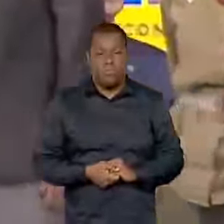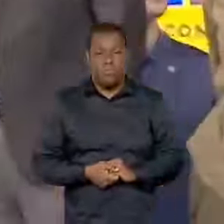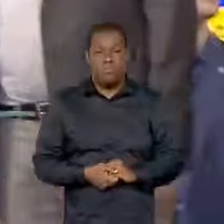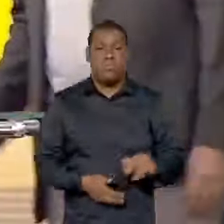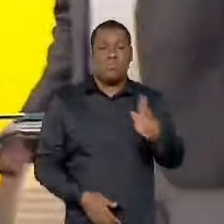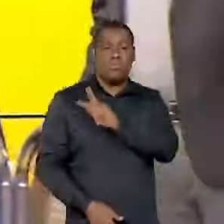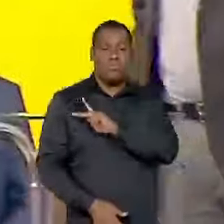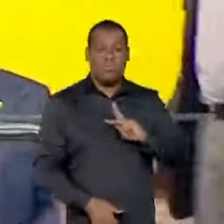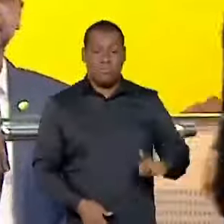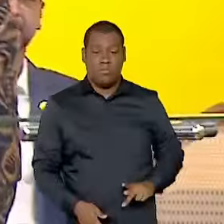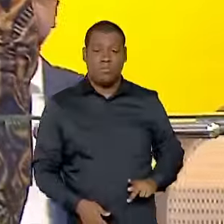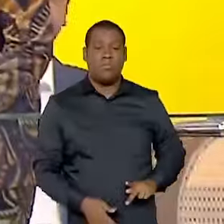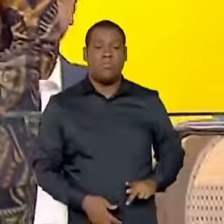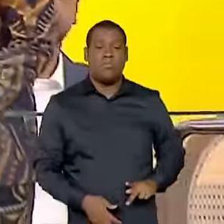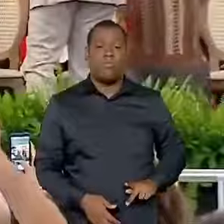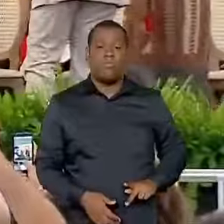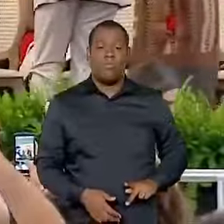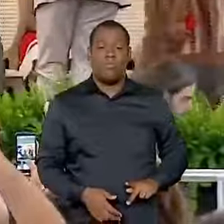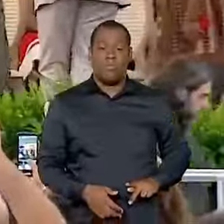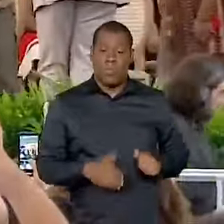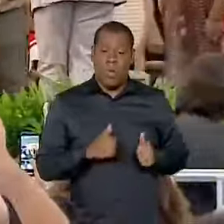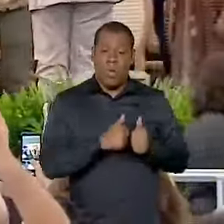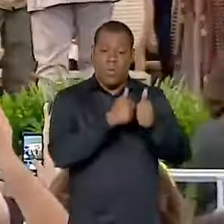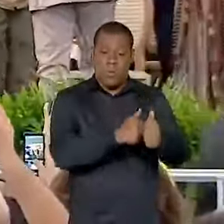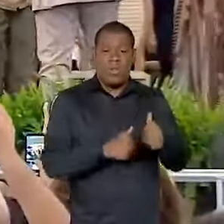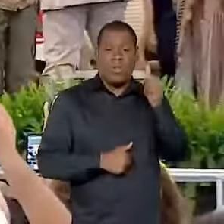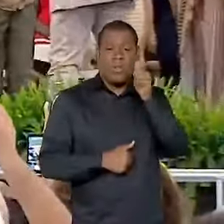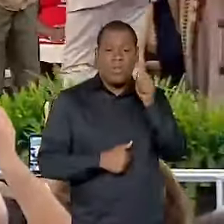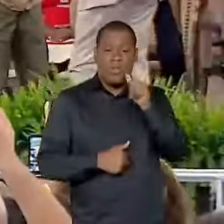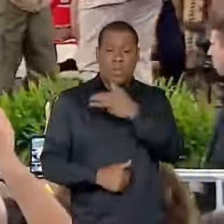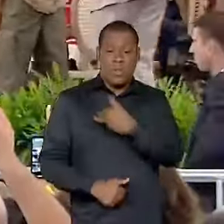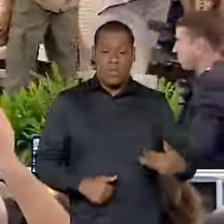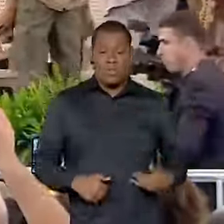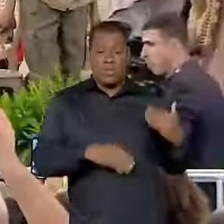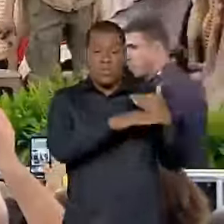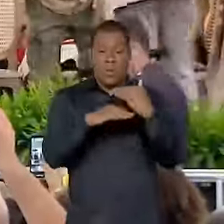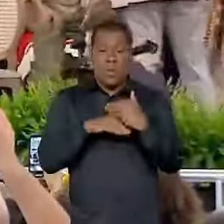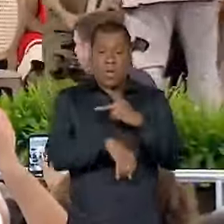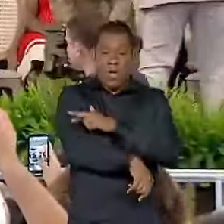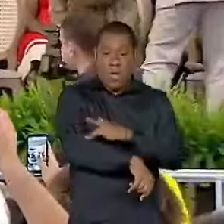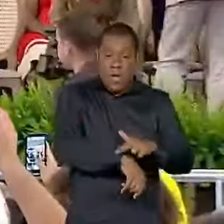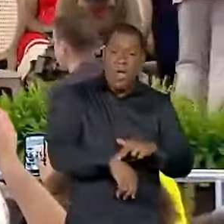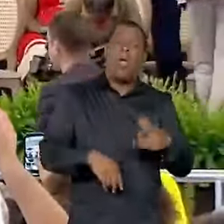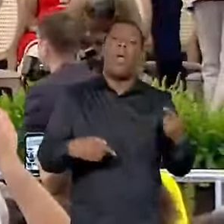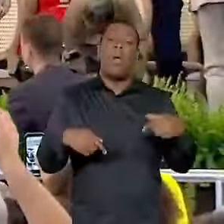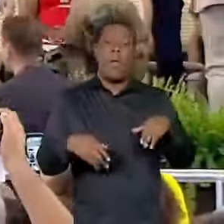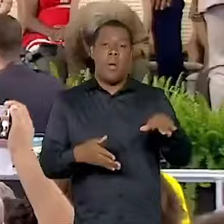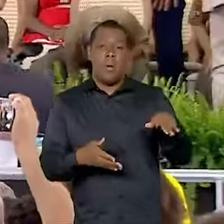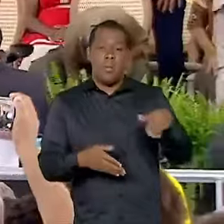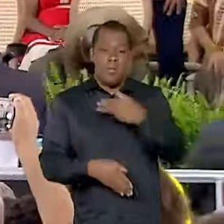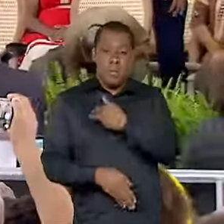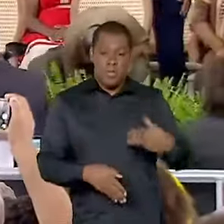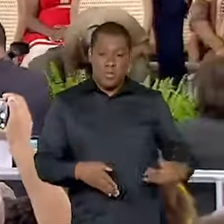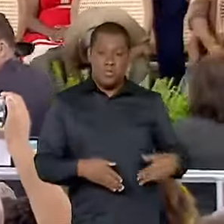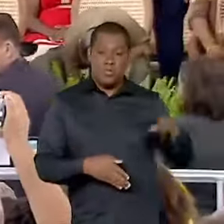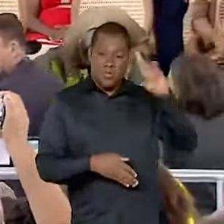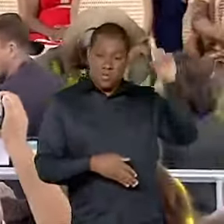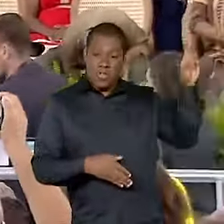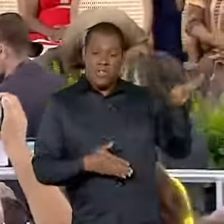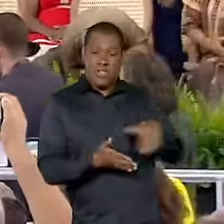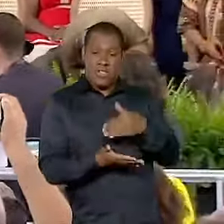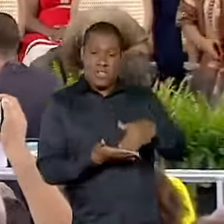O presidente também acompanha a ministra da Igualdade Racial e o ministro-chefe da Secretaria-Geral